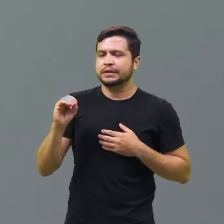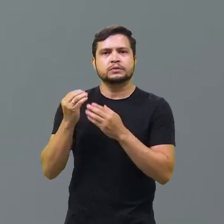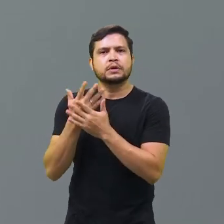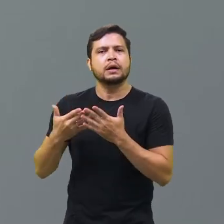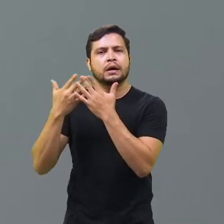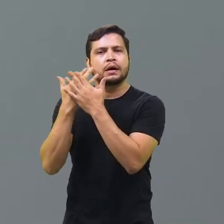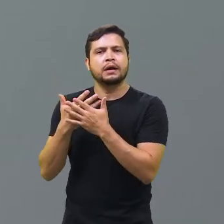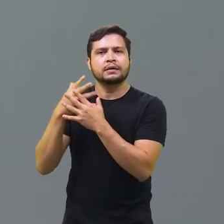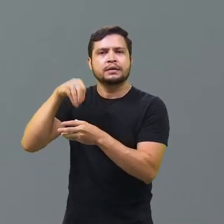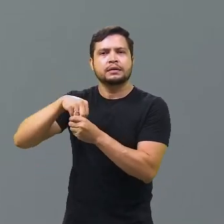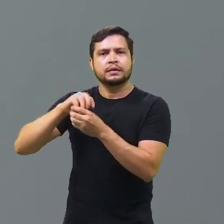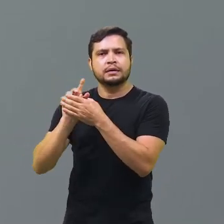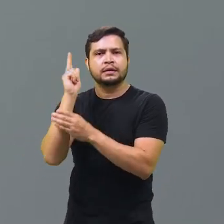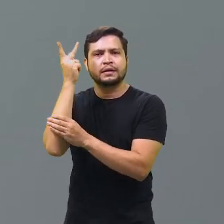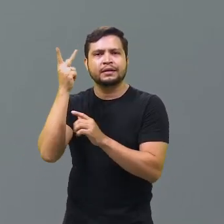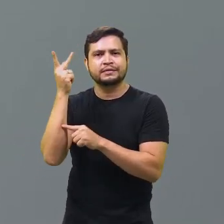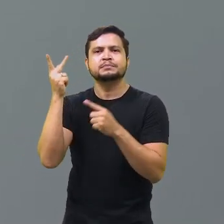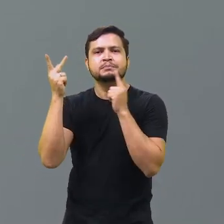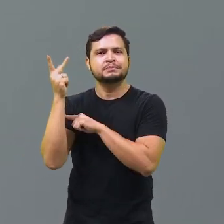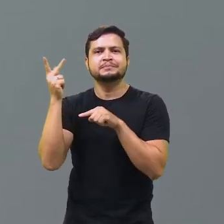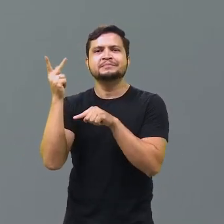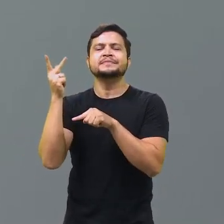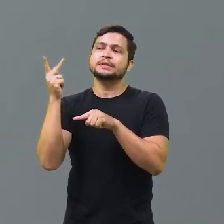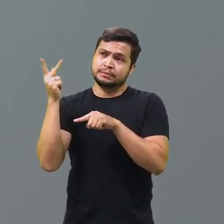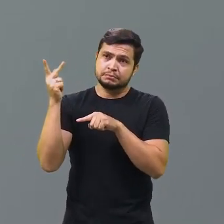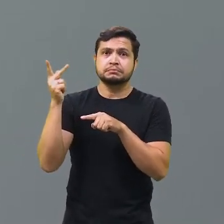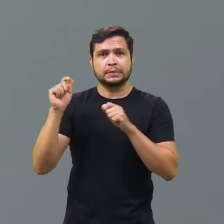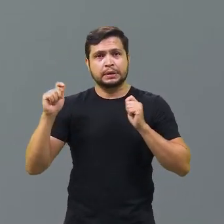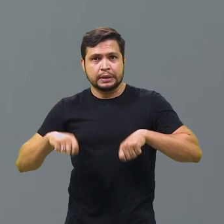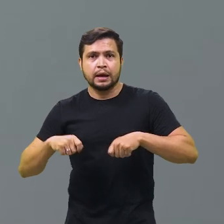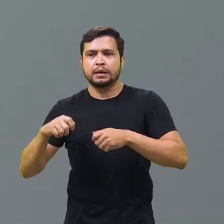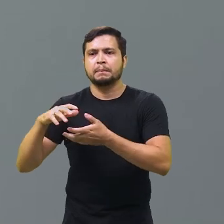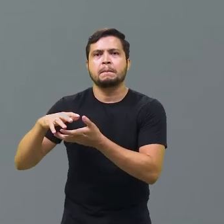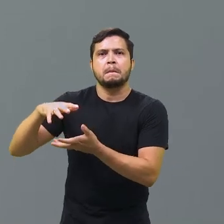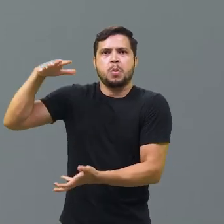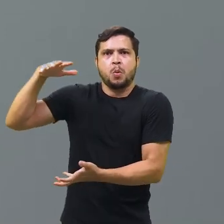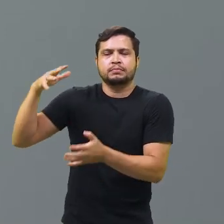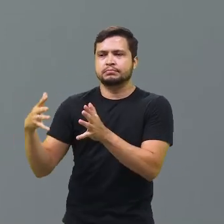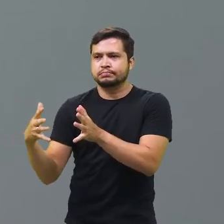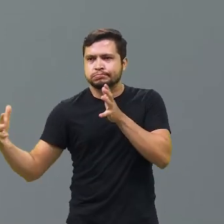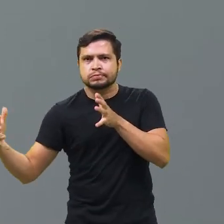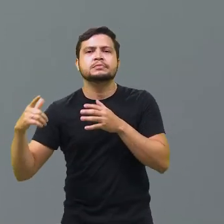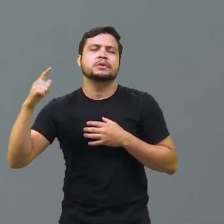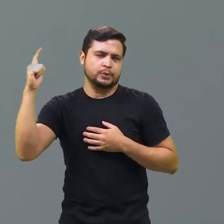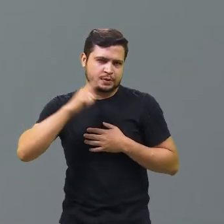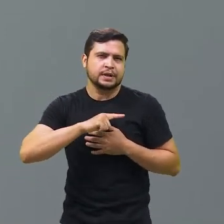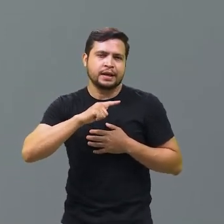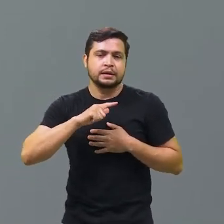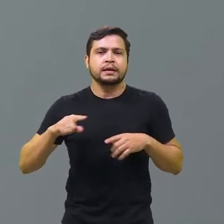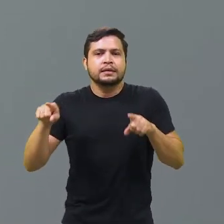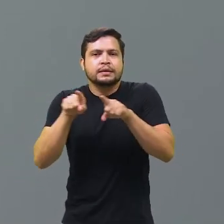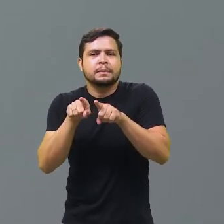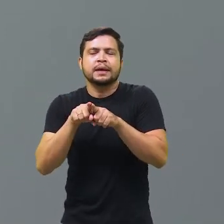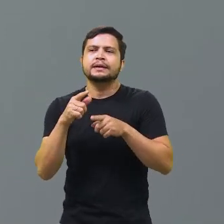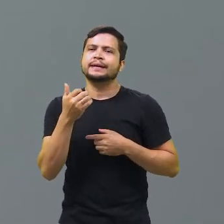aqui surgem os vasos condutores, trazendo um maior porte para as nossas pteridófitas e